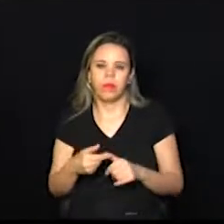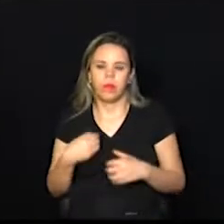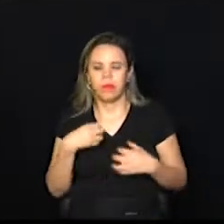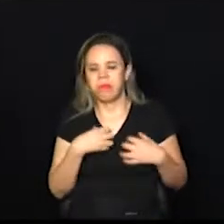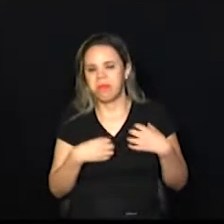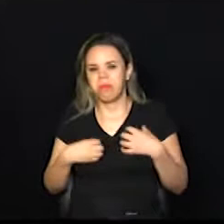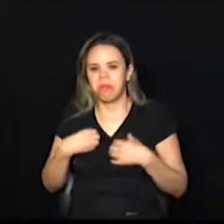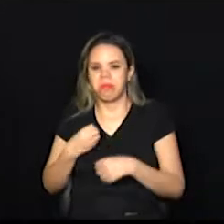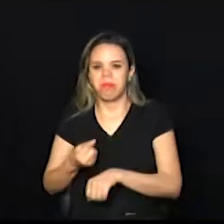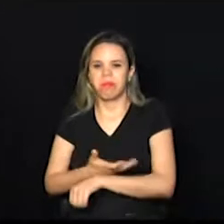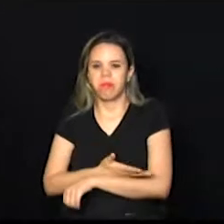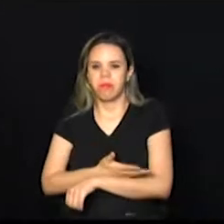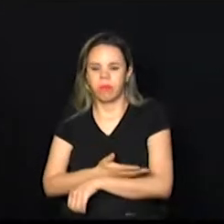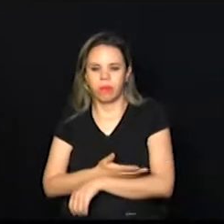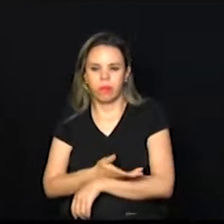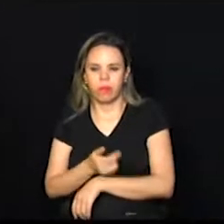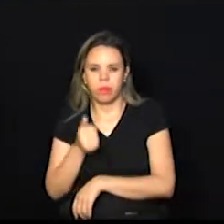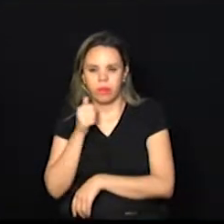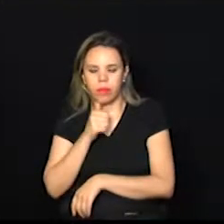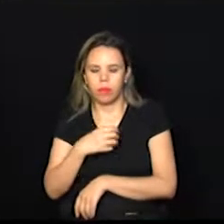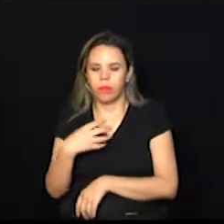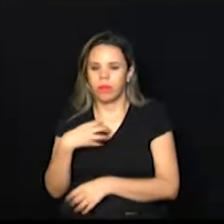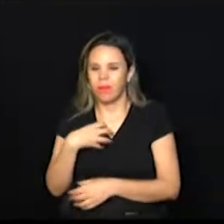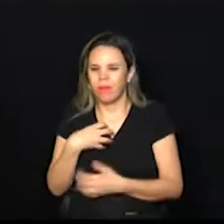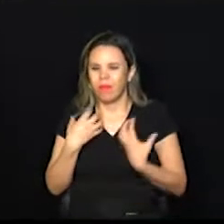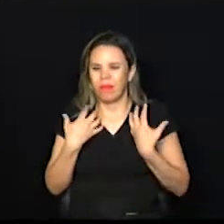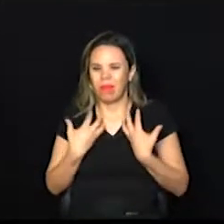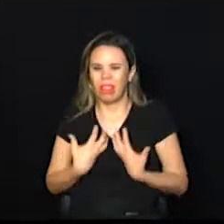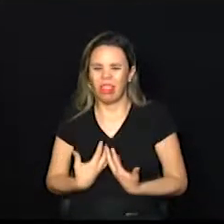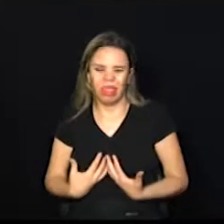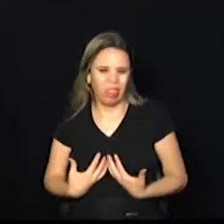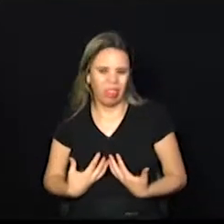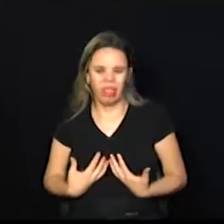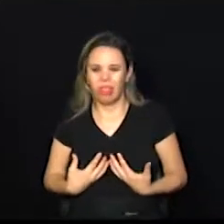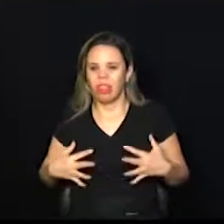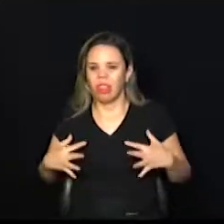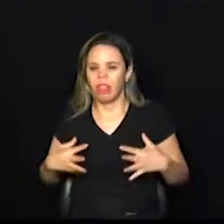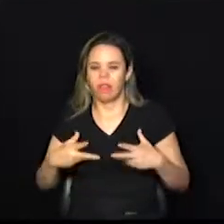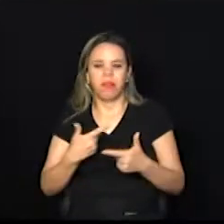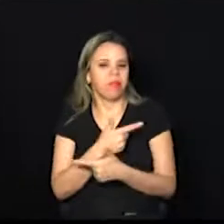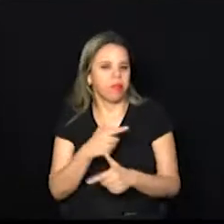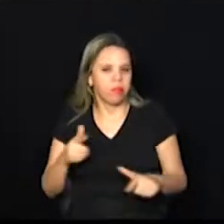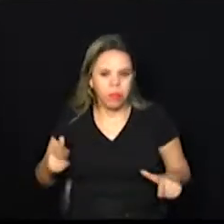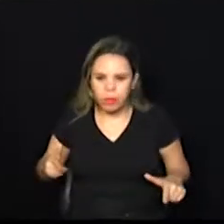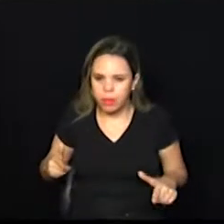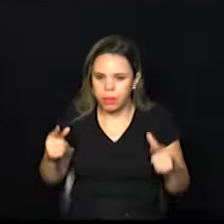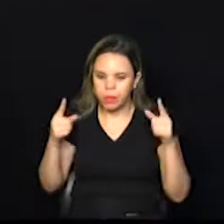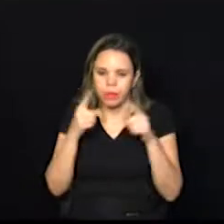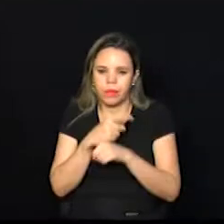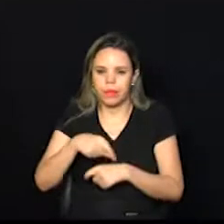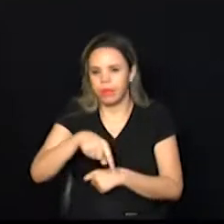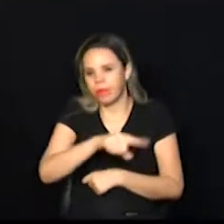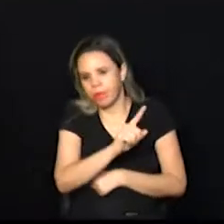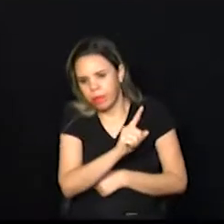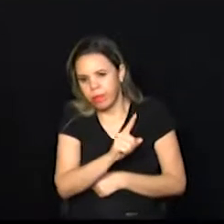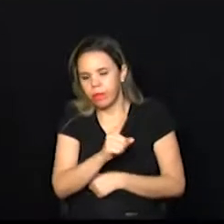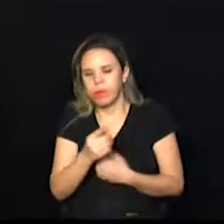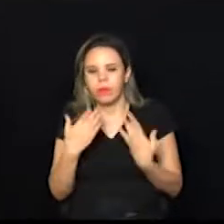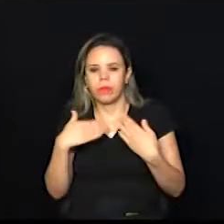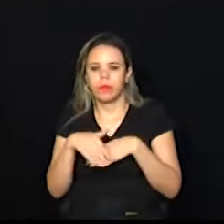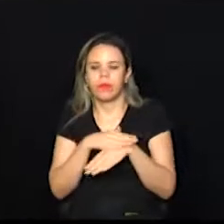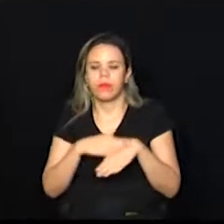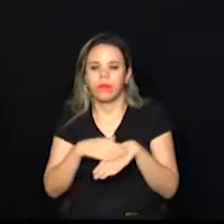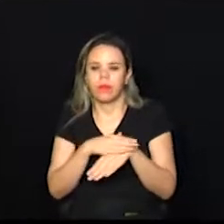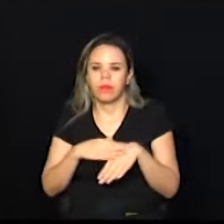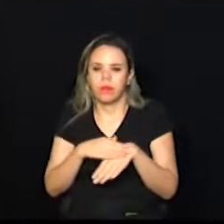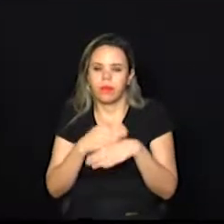mexidas, né? Porque elas realmente, acho que estão tão cansadas de tudo isso, que não tiveram a menor dificuldade de ir lá, era uma conversa, e